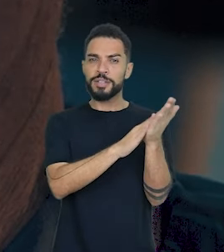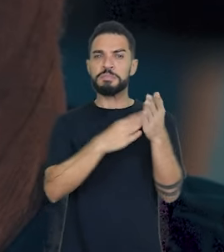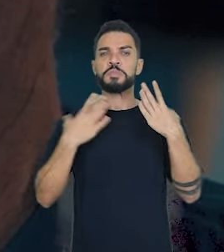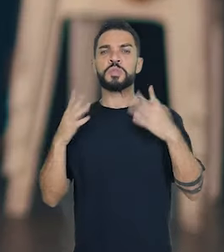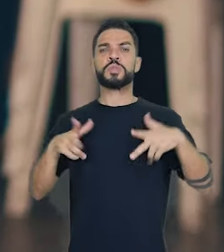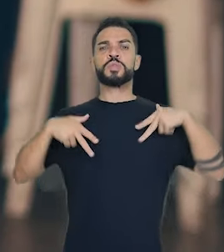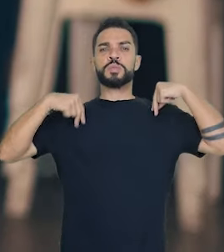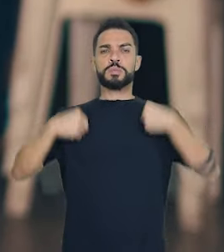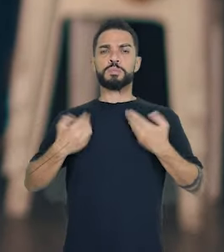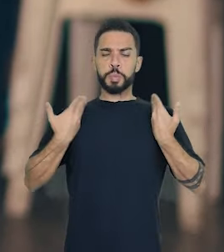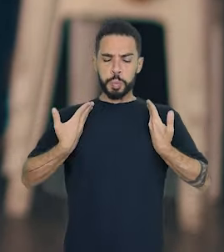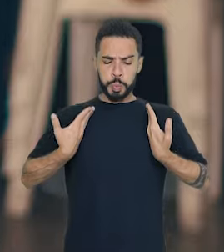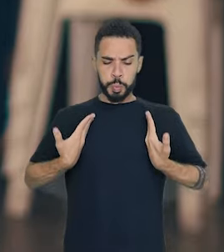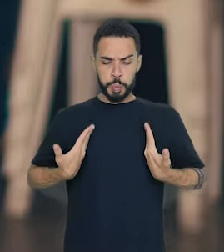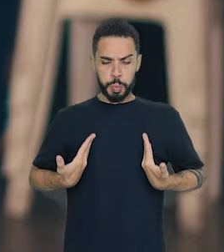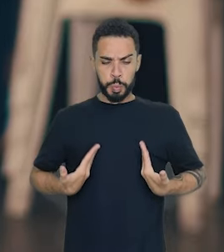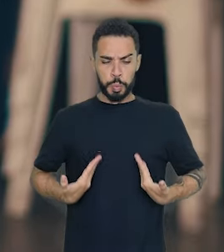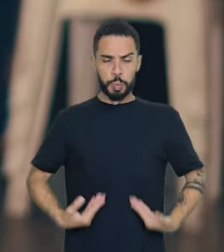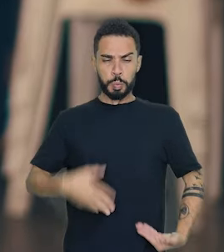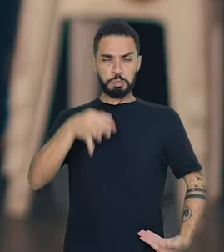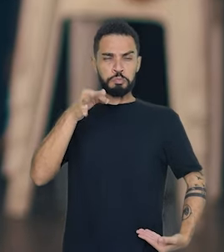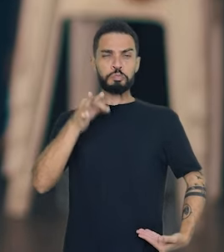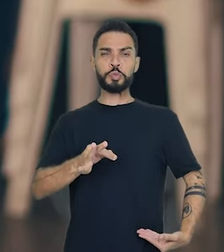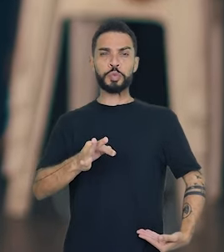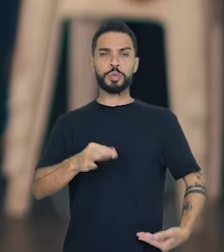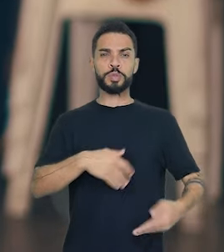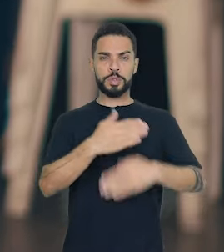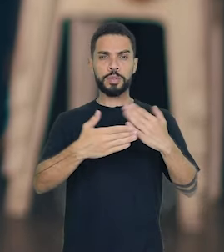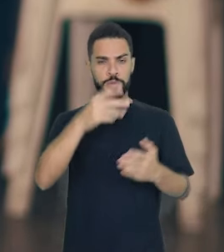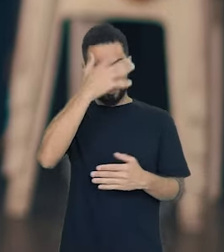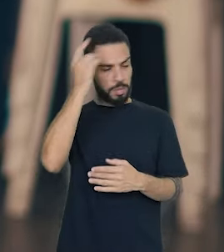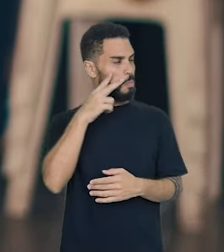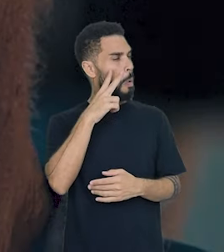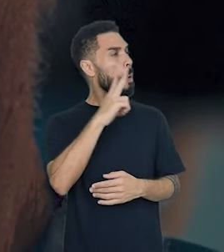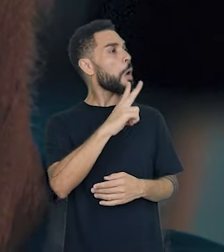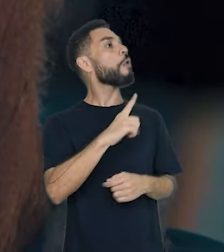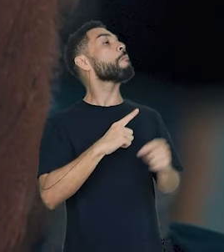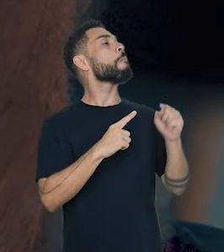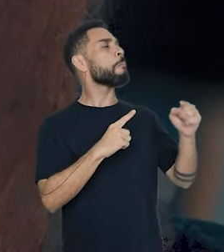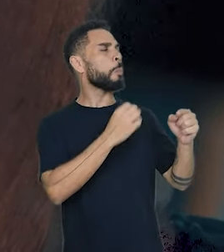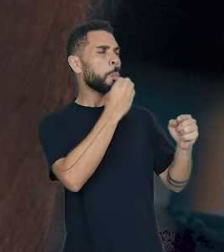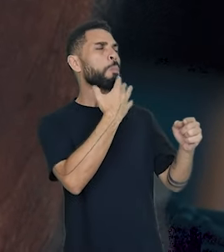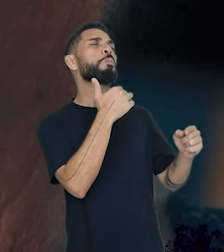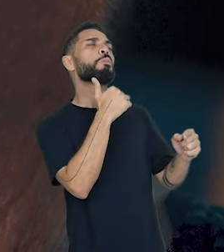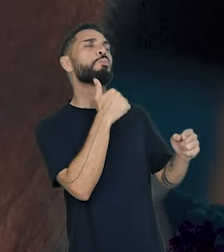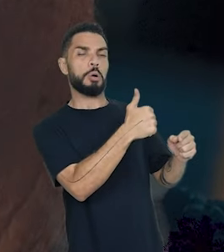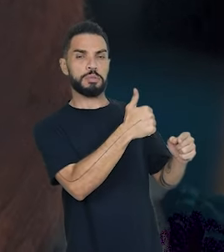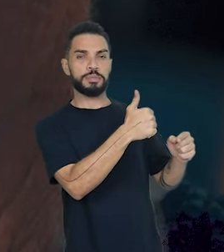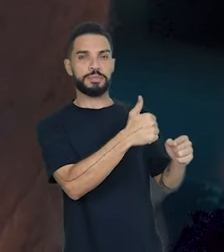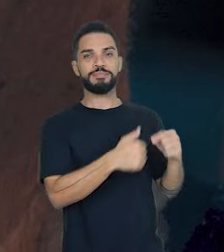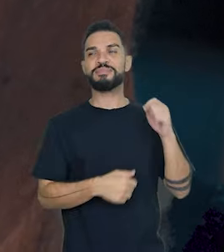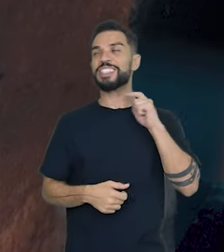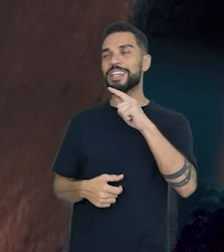aqueles que estão na quadra, sinto diferencial. Então, o Valdemar, para mim, é o cara.